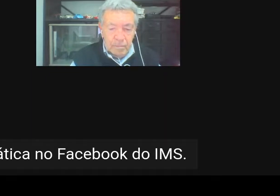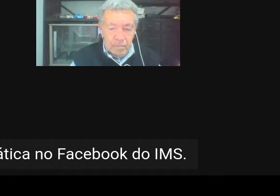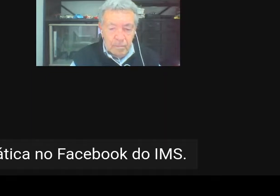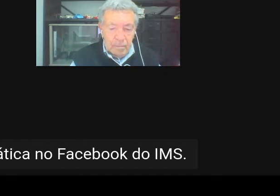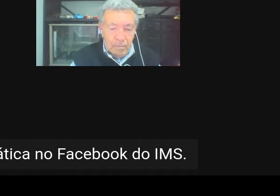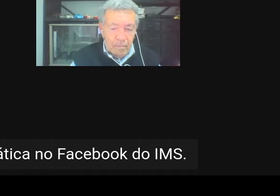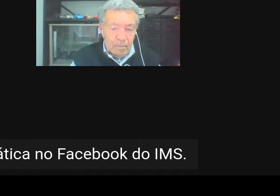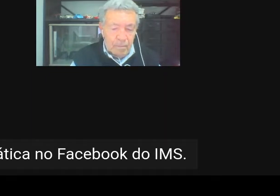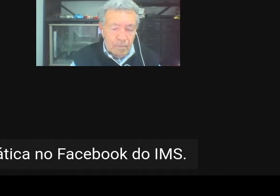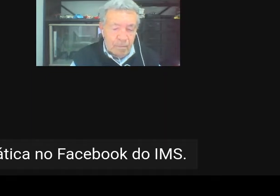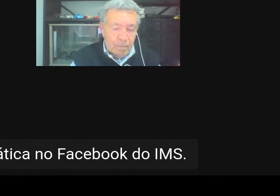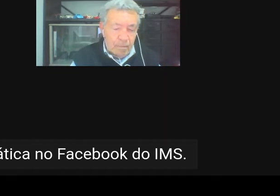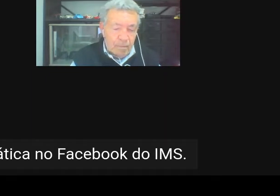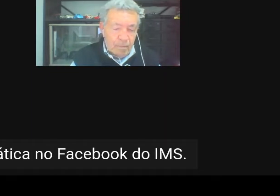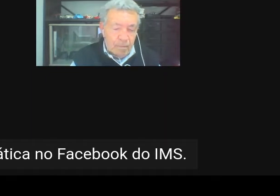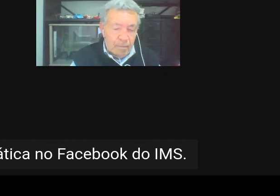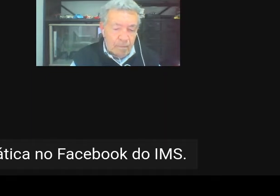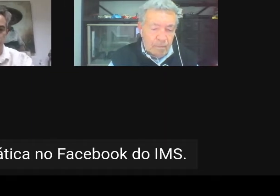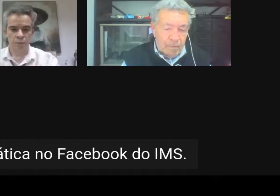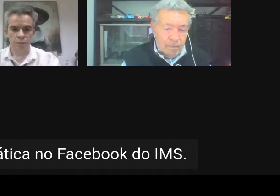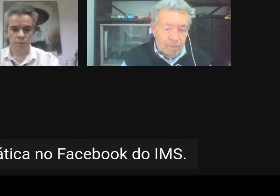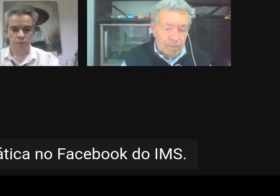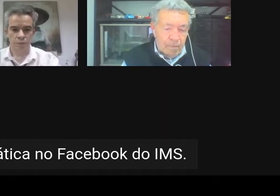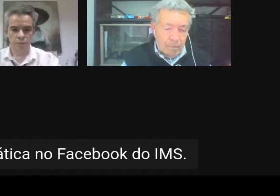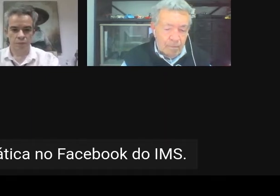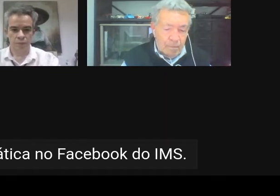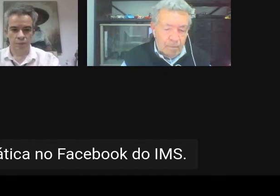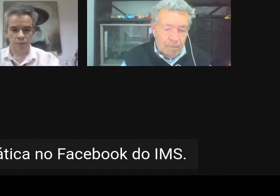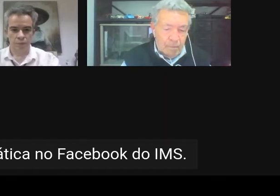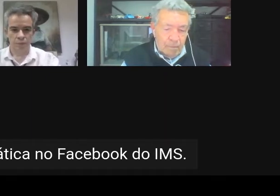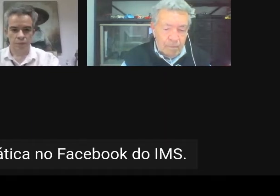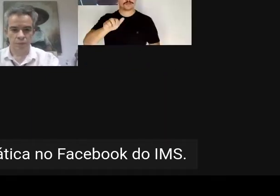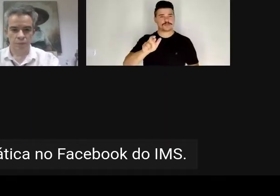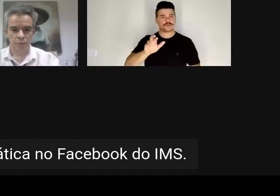né, e também Marcos Tardan,